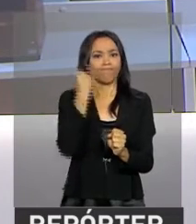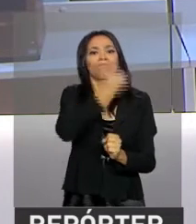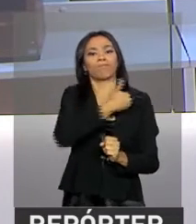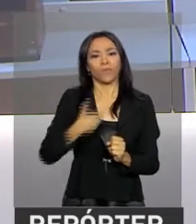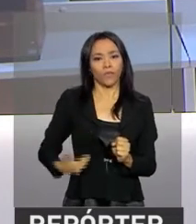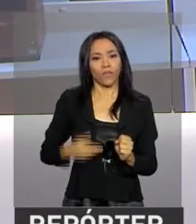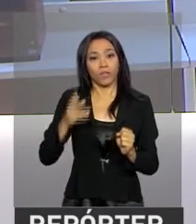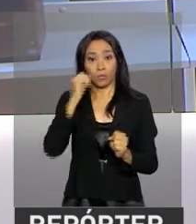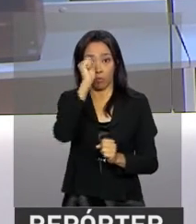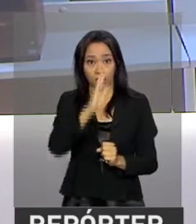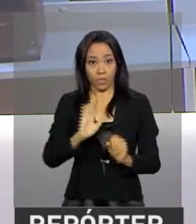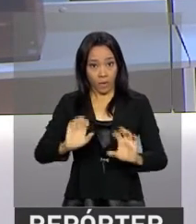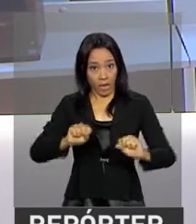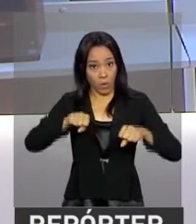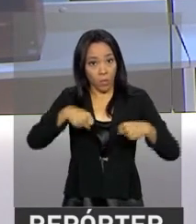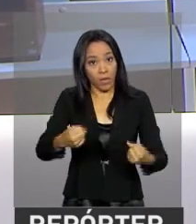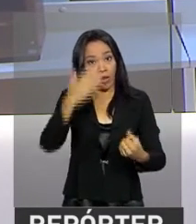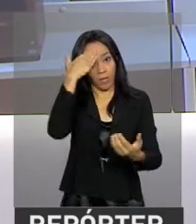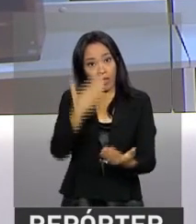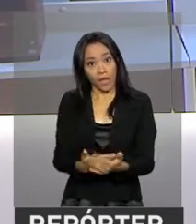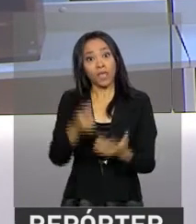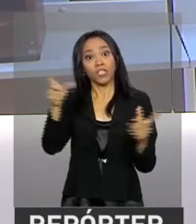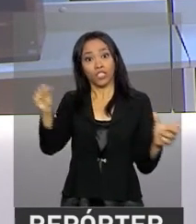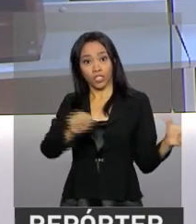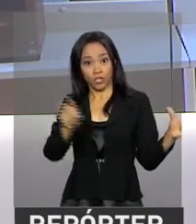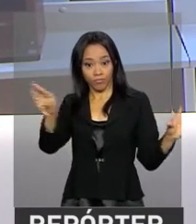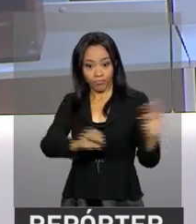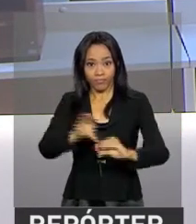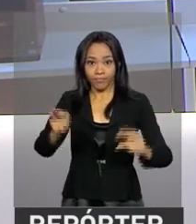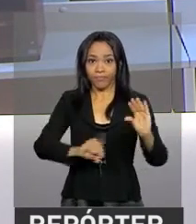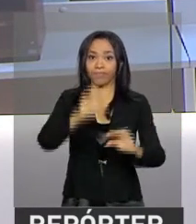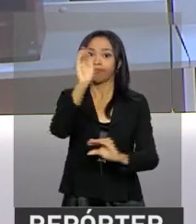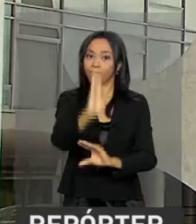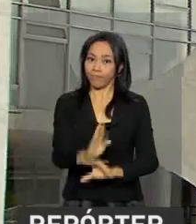recuperar a credibilidade e atrair investimentos